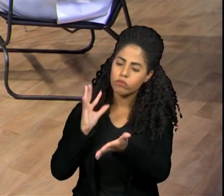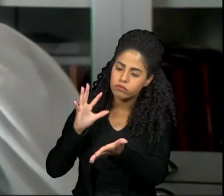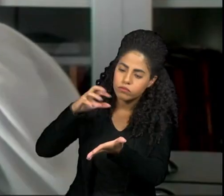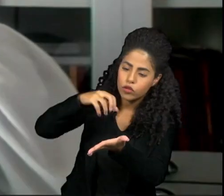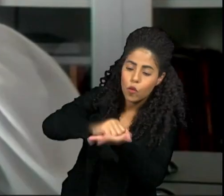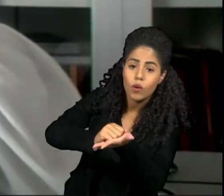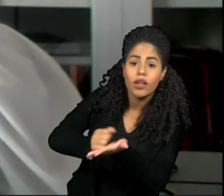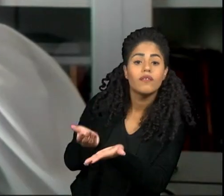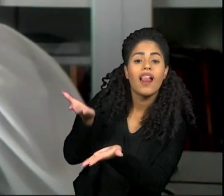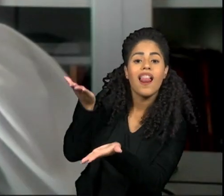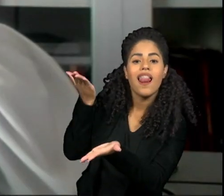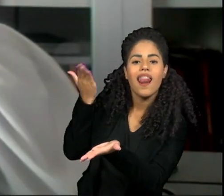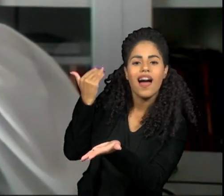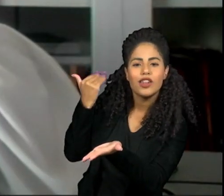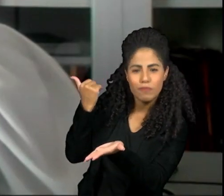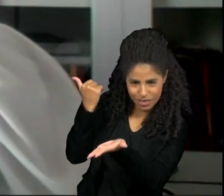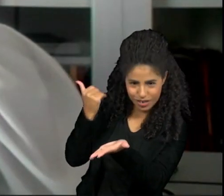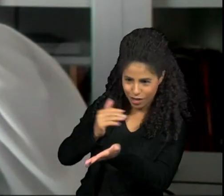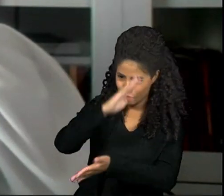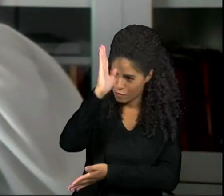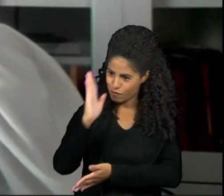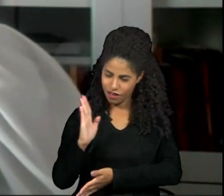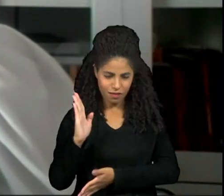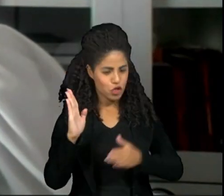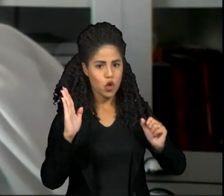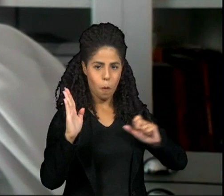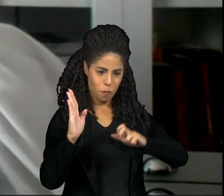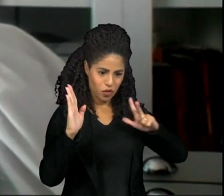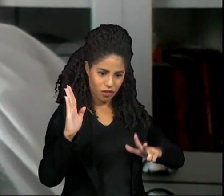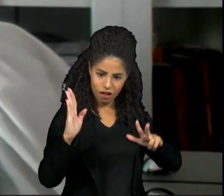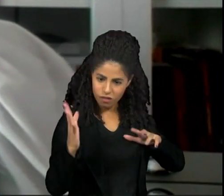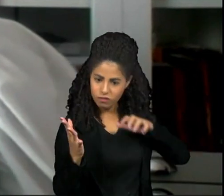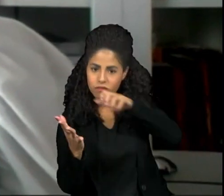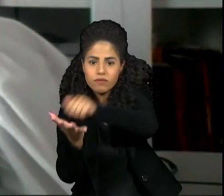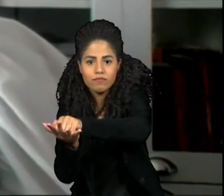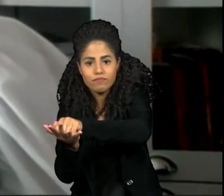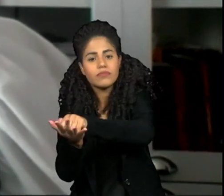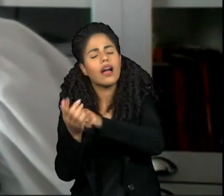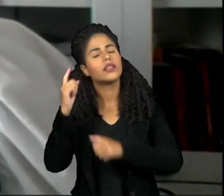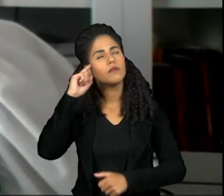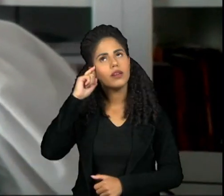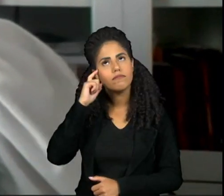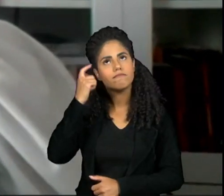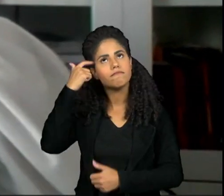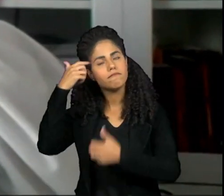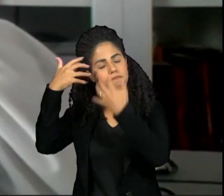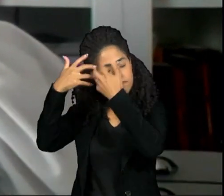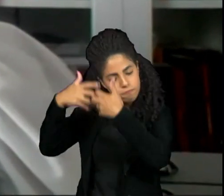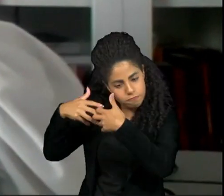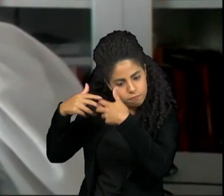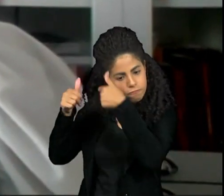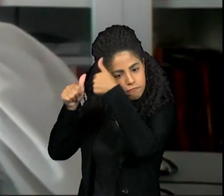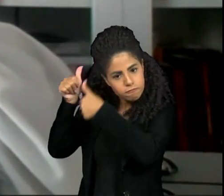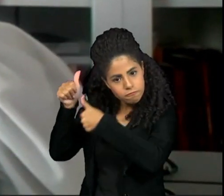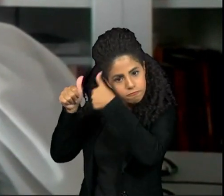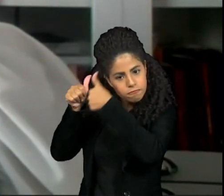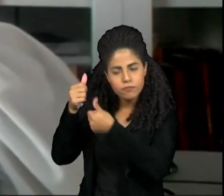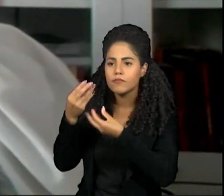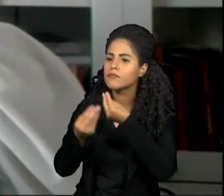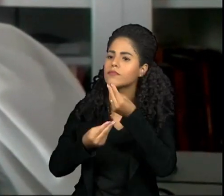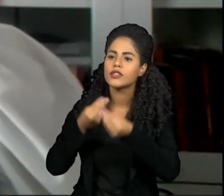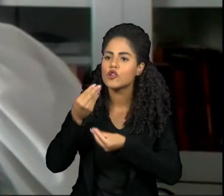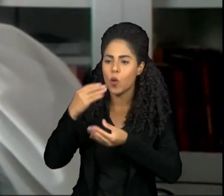colonização, né, de tentativa de apagamento dessas culturas religiosas, e analisar que essa teologia